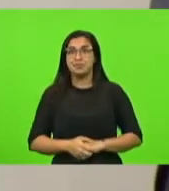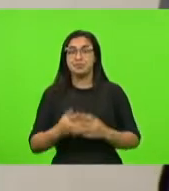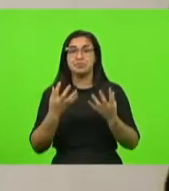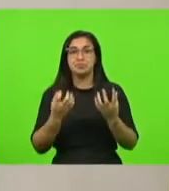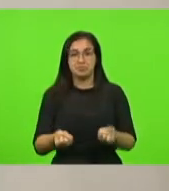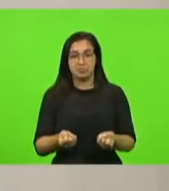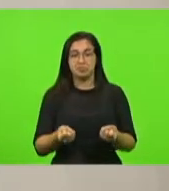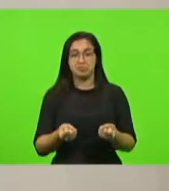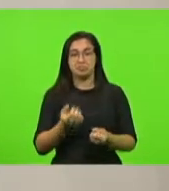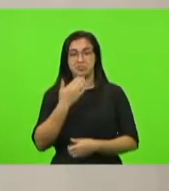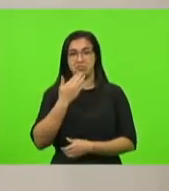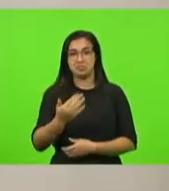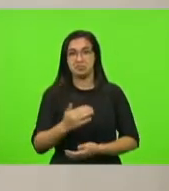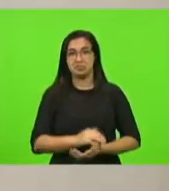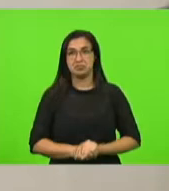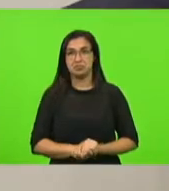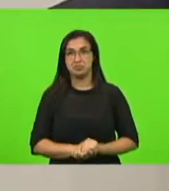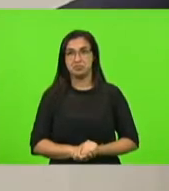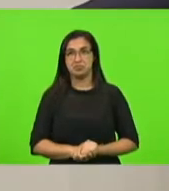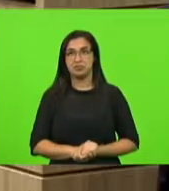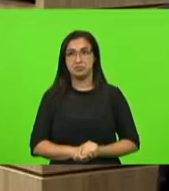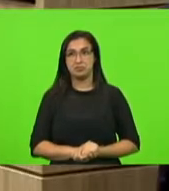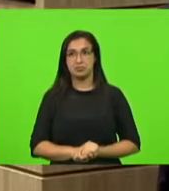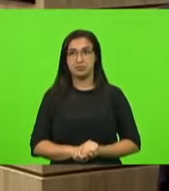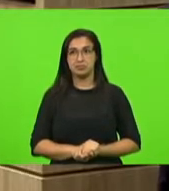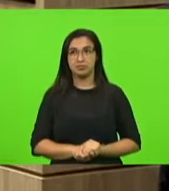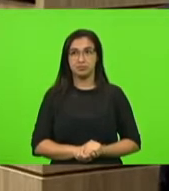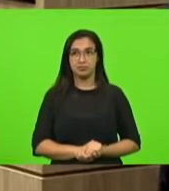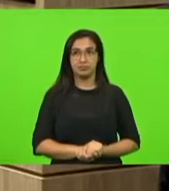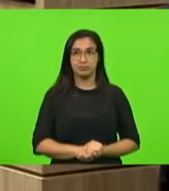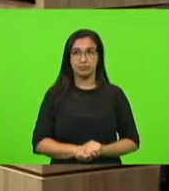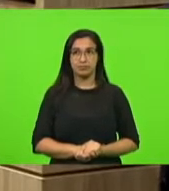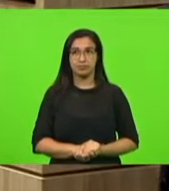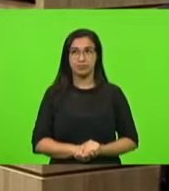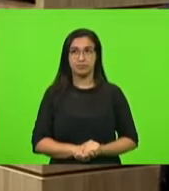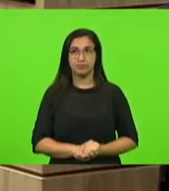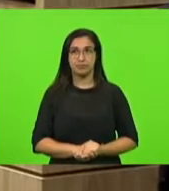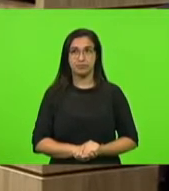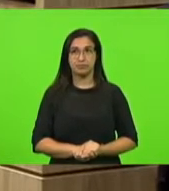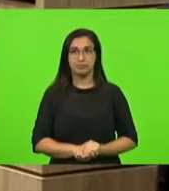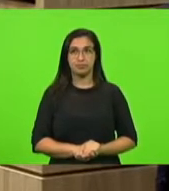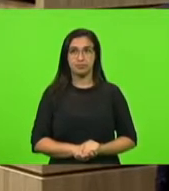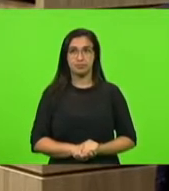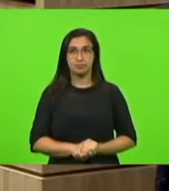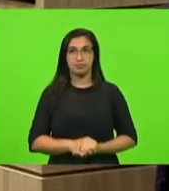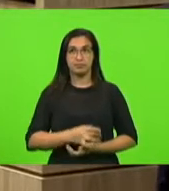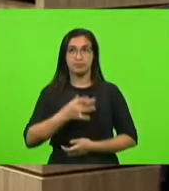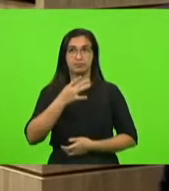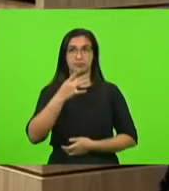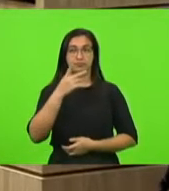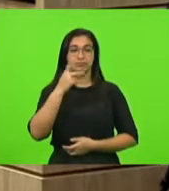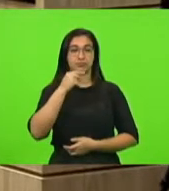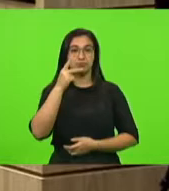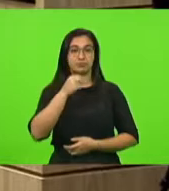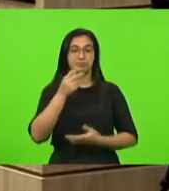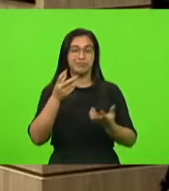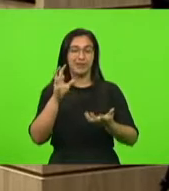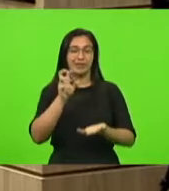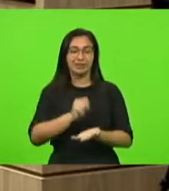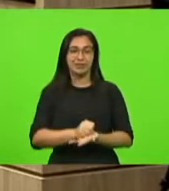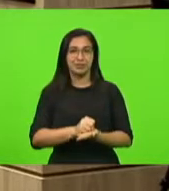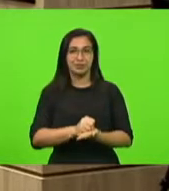retira de pauta. Questão de ordem, senhor presidente. Questão de ordem, deputado. Eu queria fazer um registro, alegre